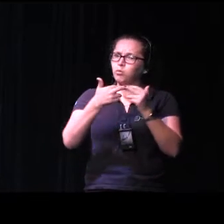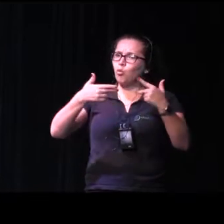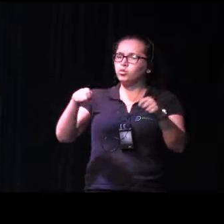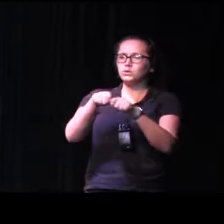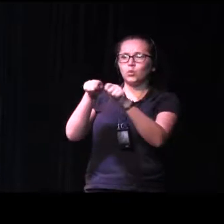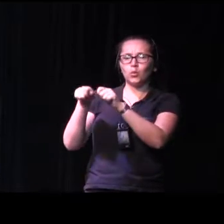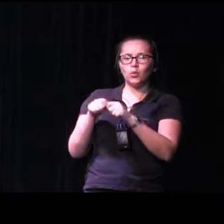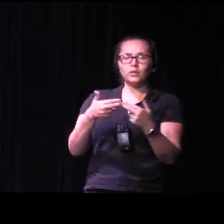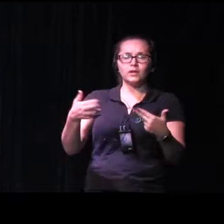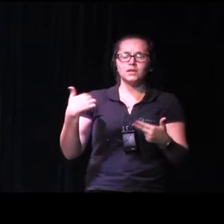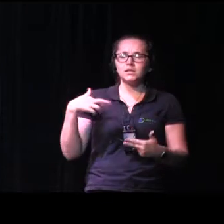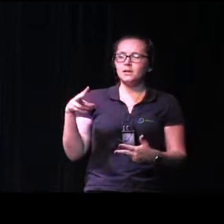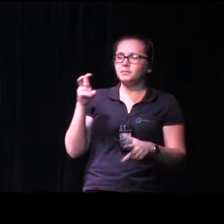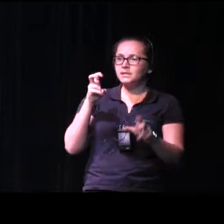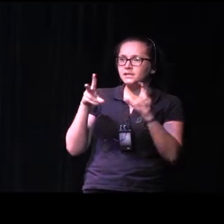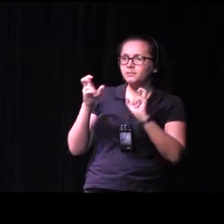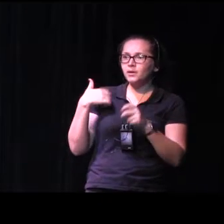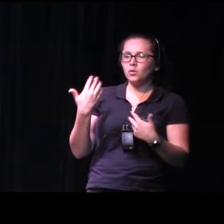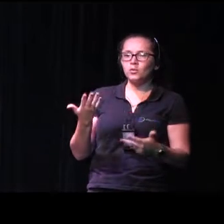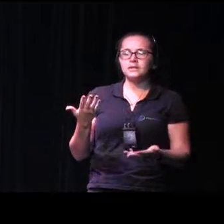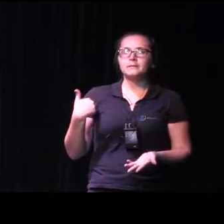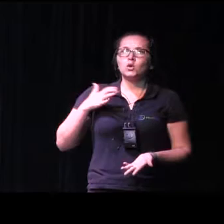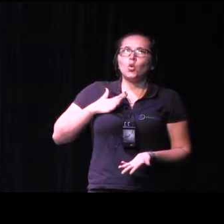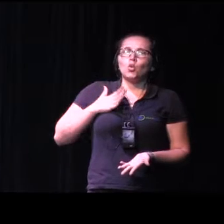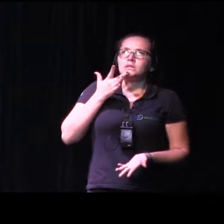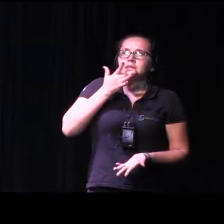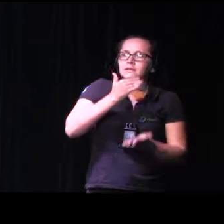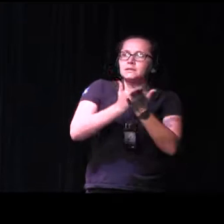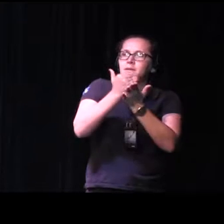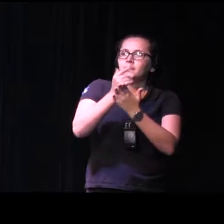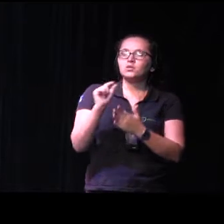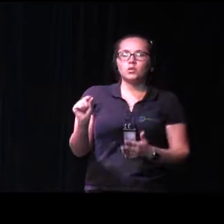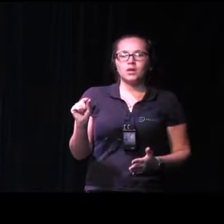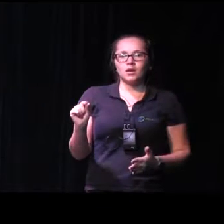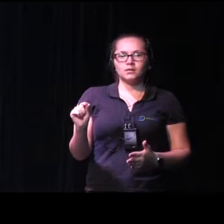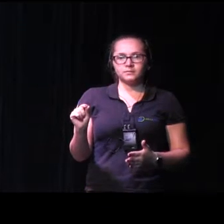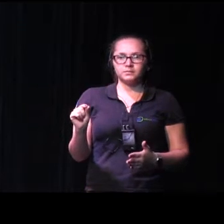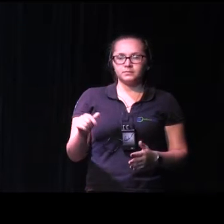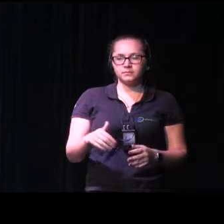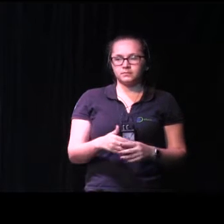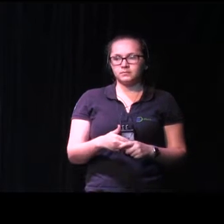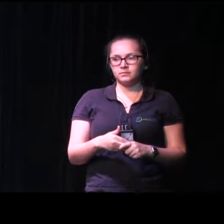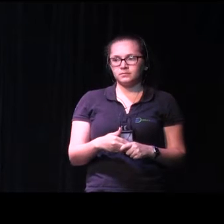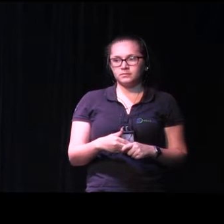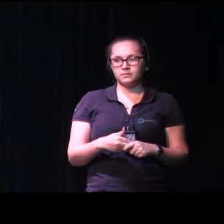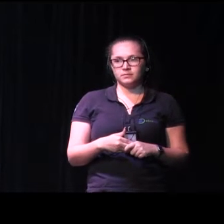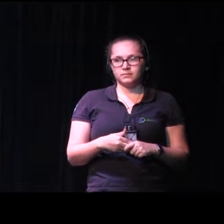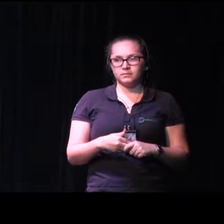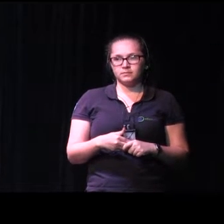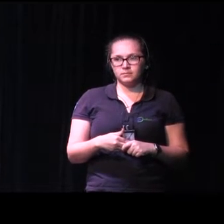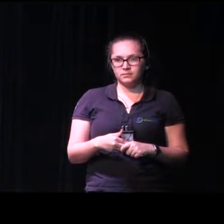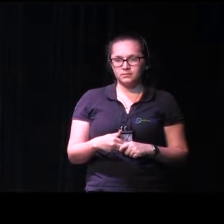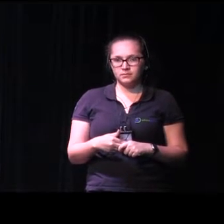E nós desenhamos muitas coisas e percebemos que era mais custoso fazer a peça.